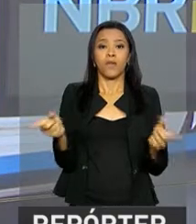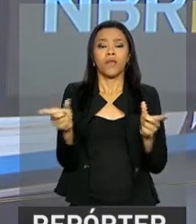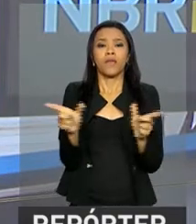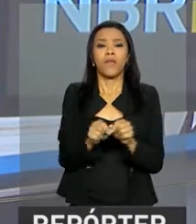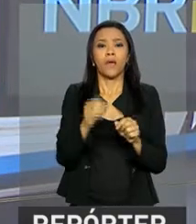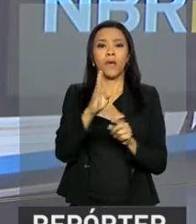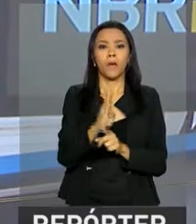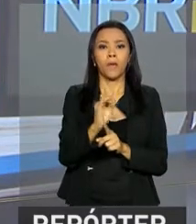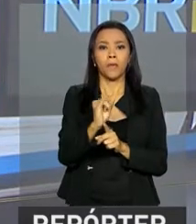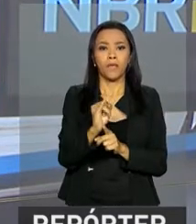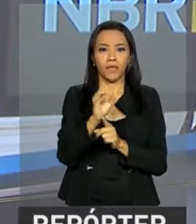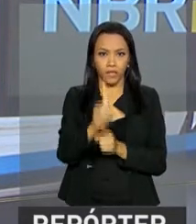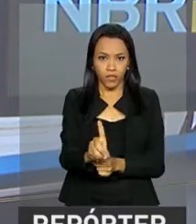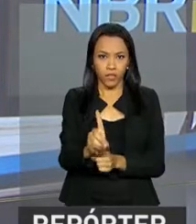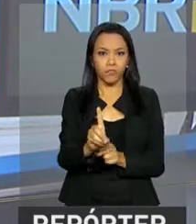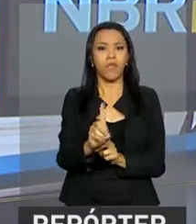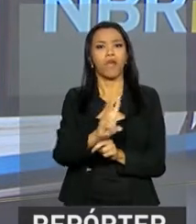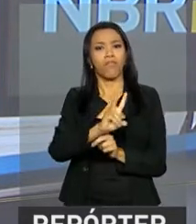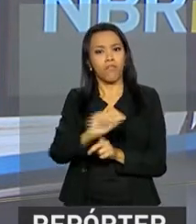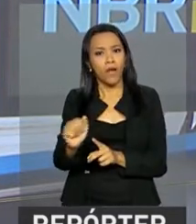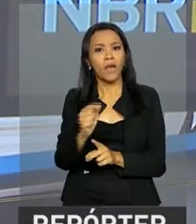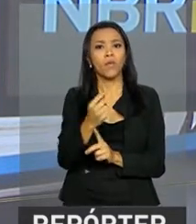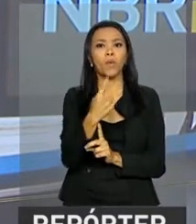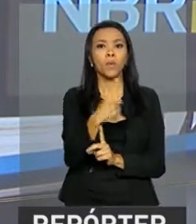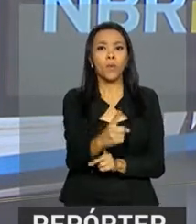de Desenvolvimento, vai injetar